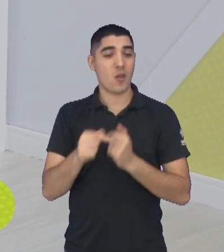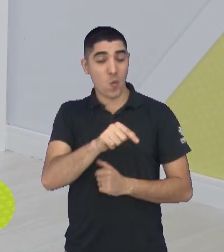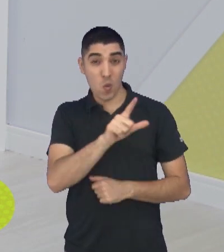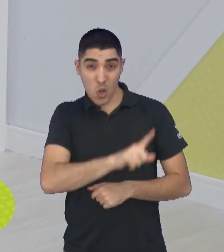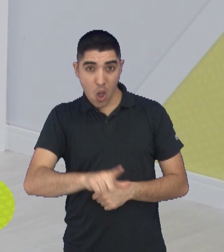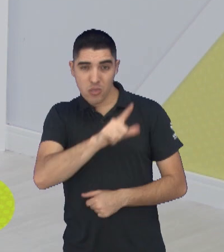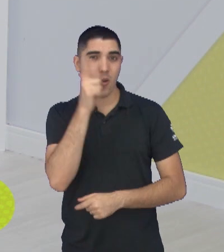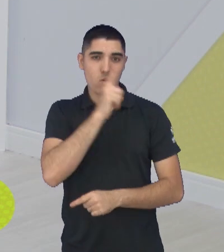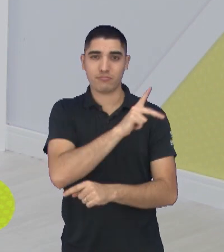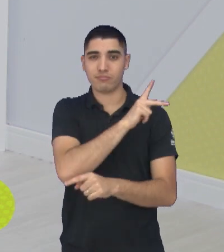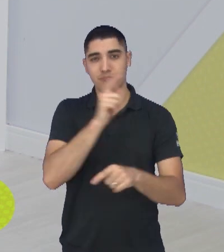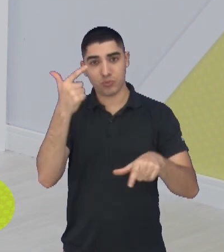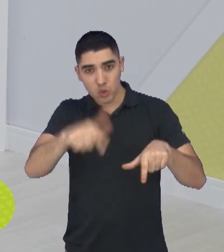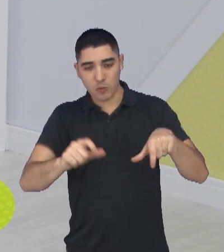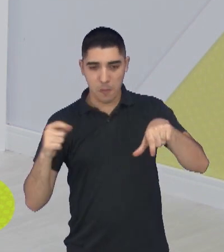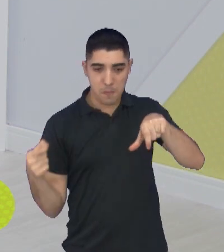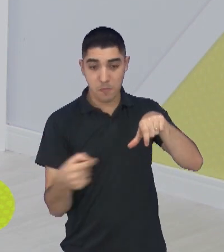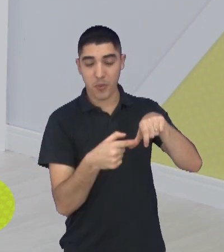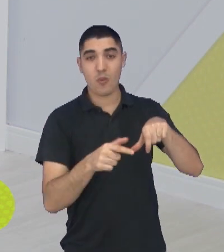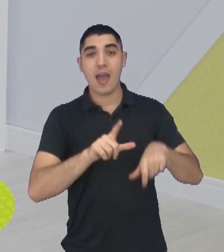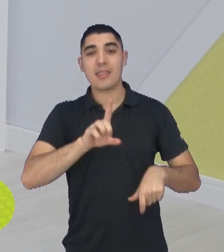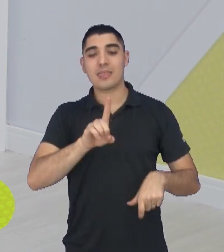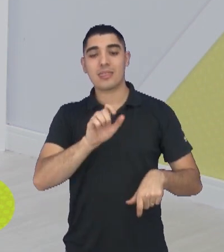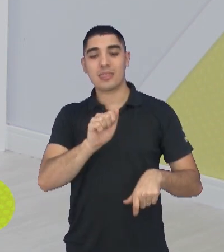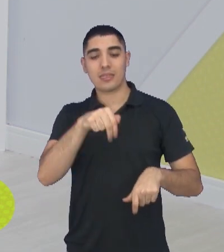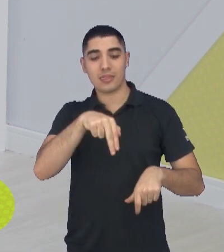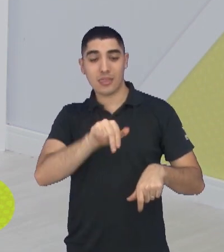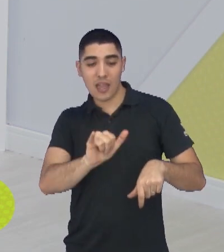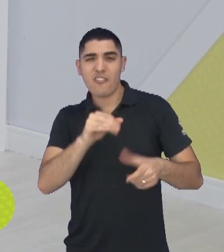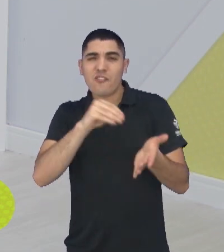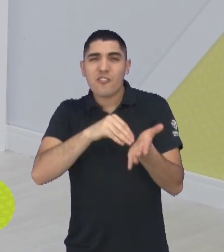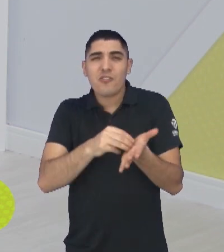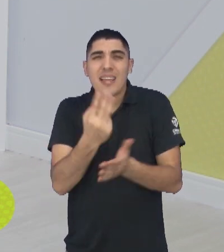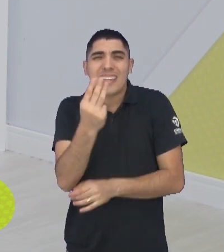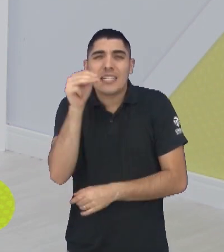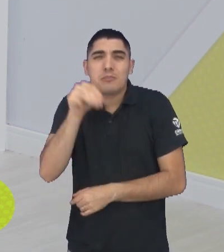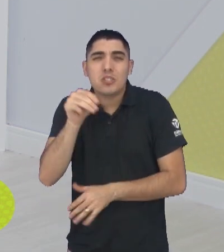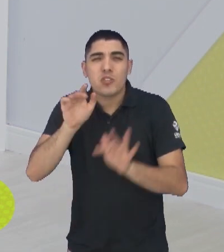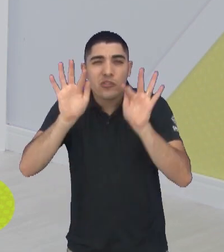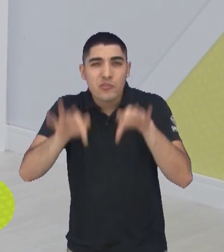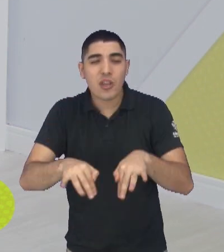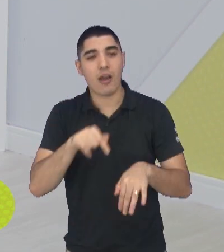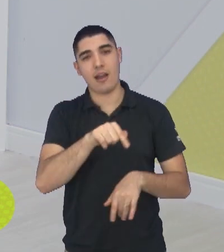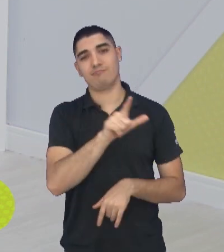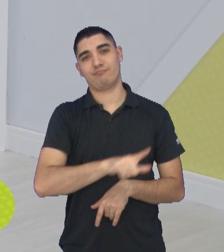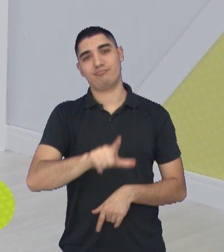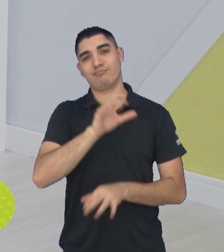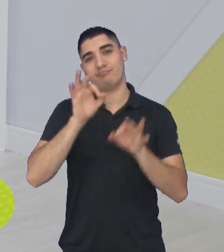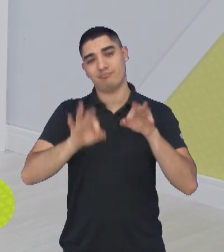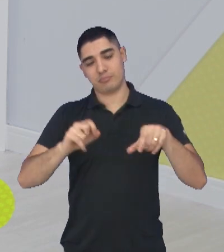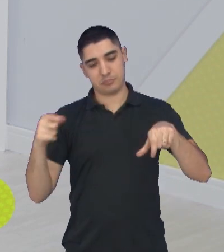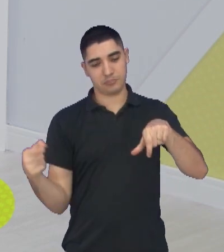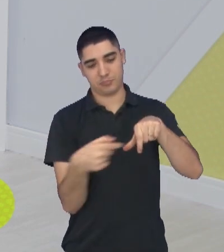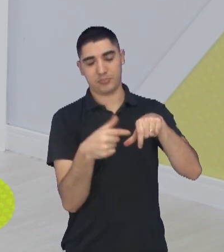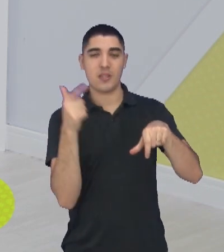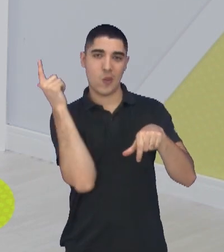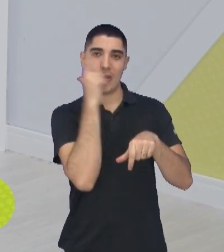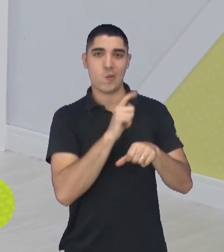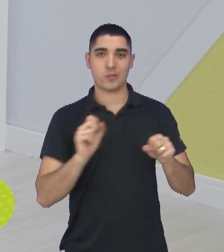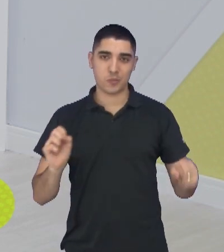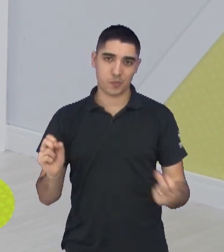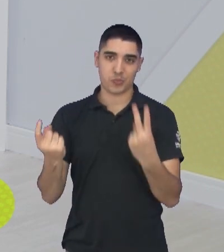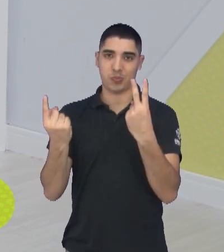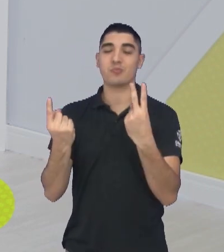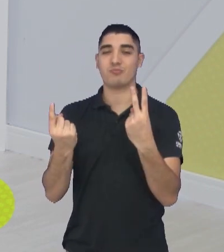um com a Dani, quando restavam apenas 3 minutos para acabar a partida, e sacramentou a vitória londrinense 2-1 e a passagem